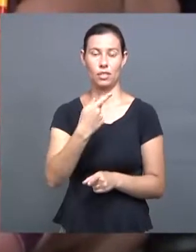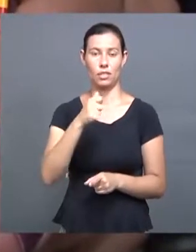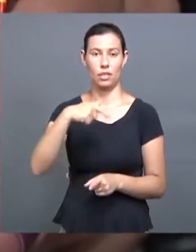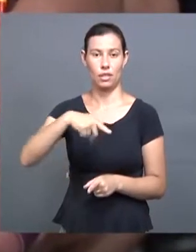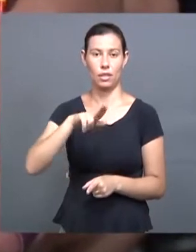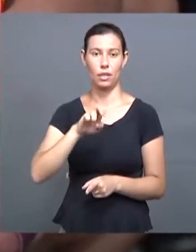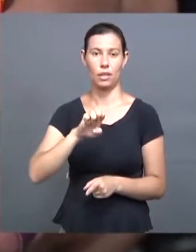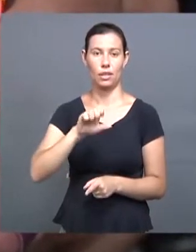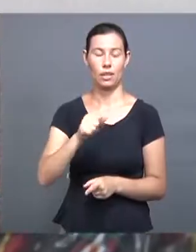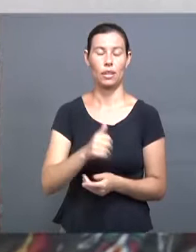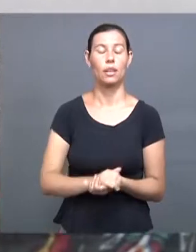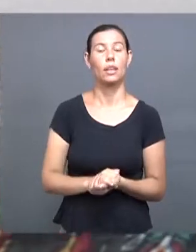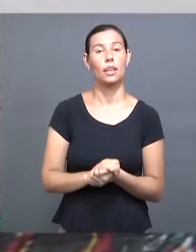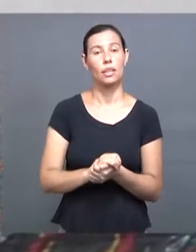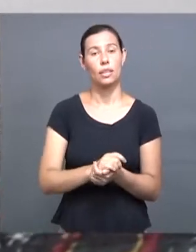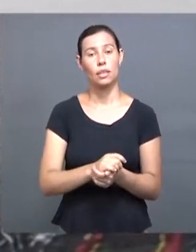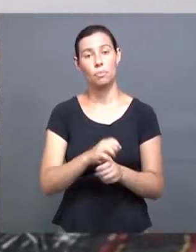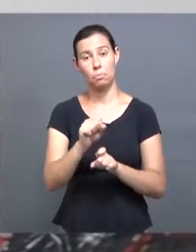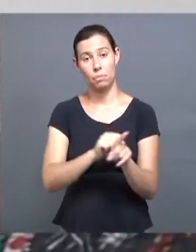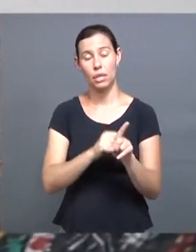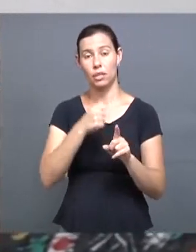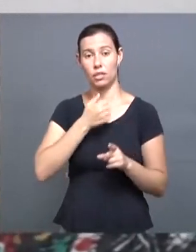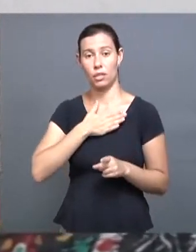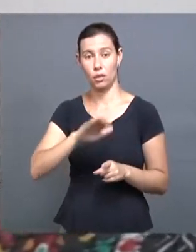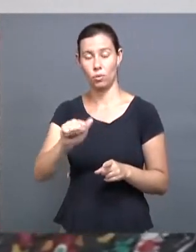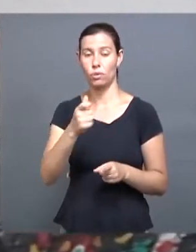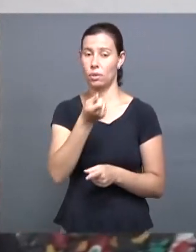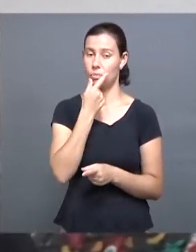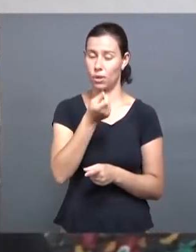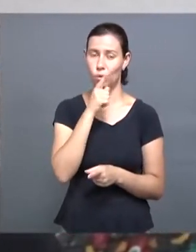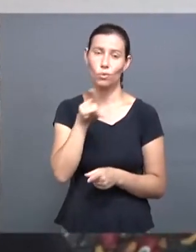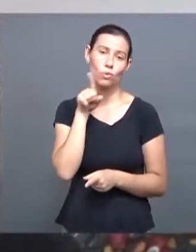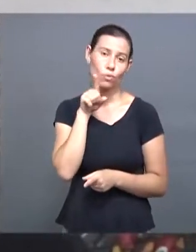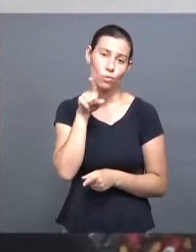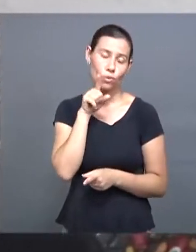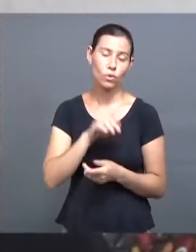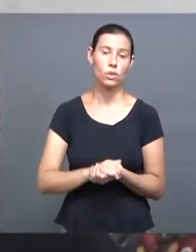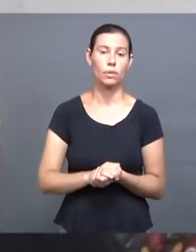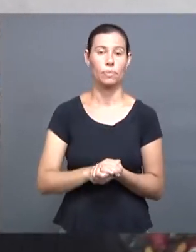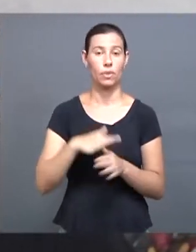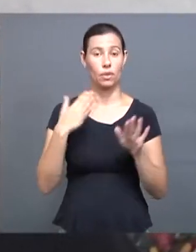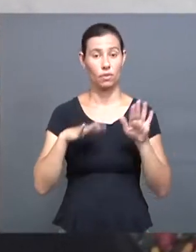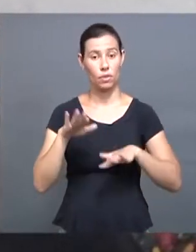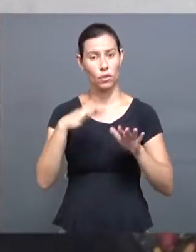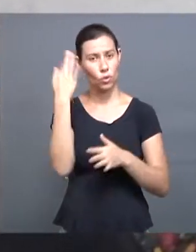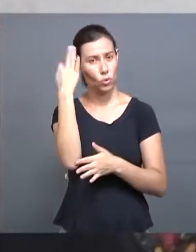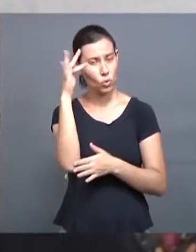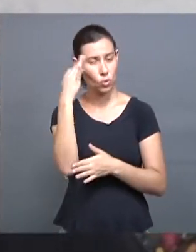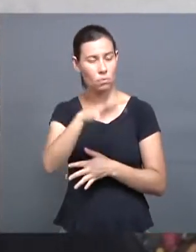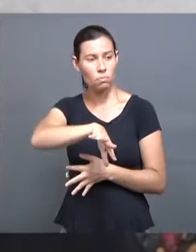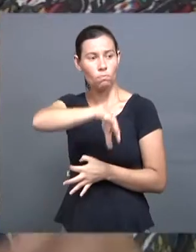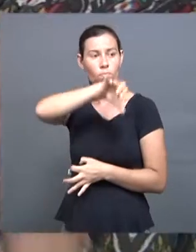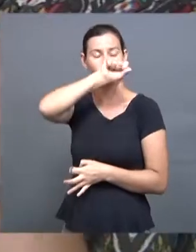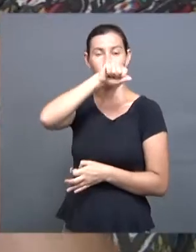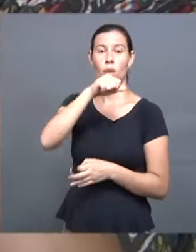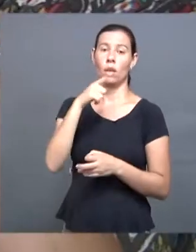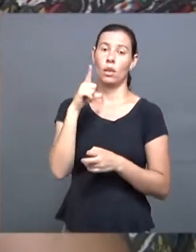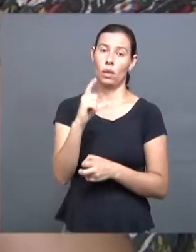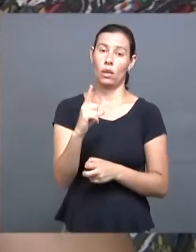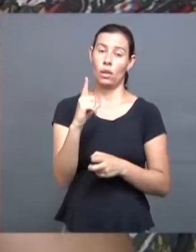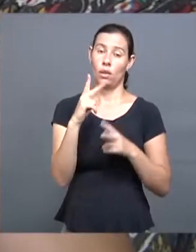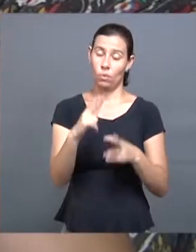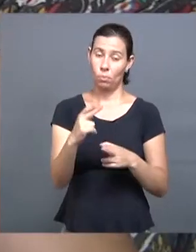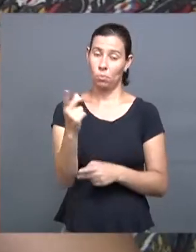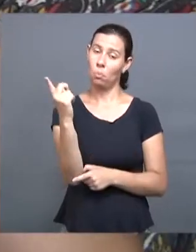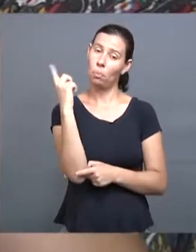remédios todas as noites. Muitas vezes, o gatilho que gera a dor de cabeça é algum cheiro como perfume. Aí vem